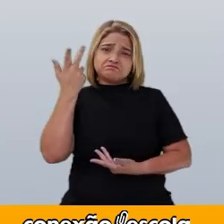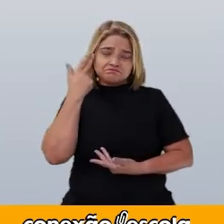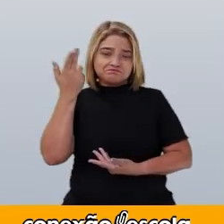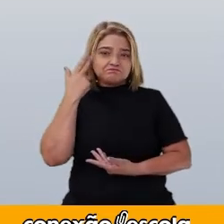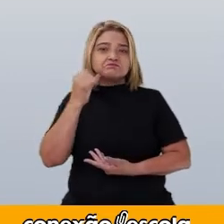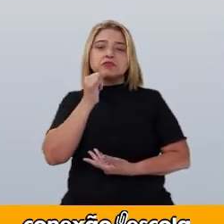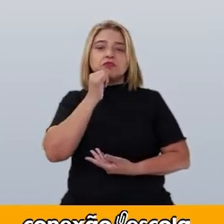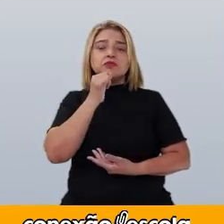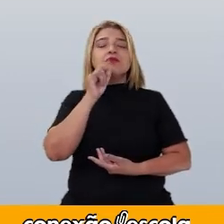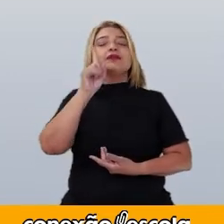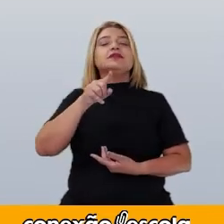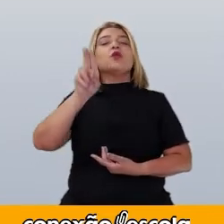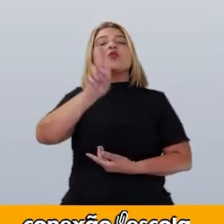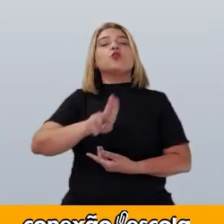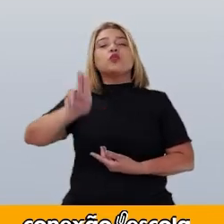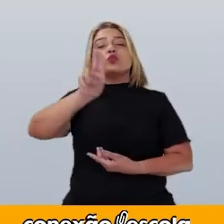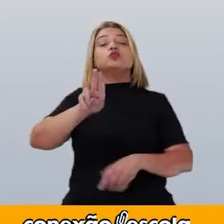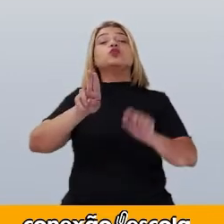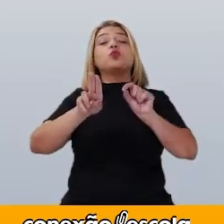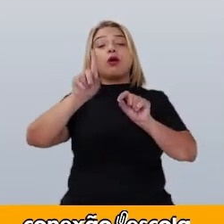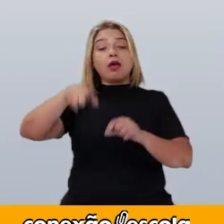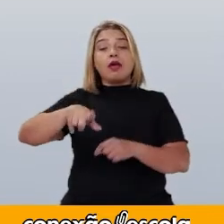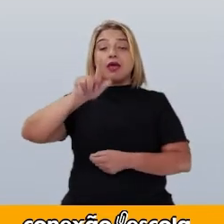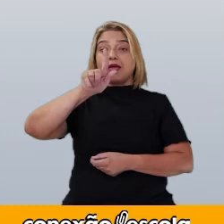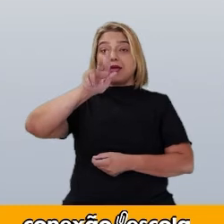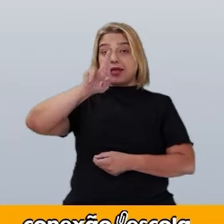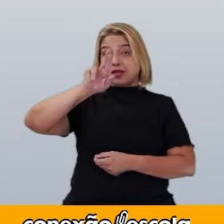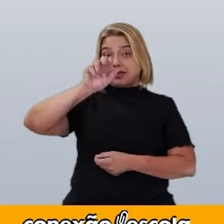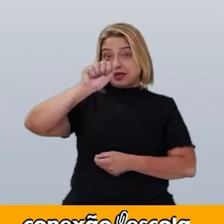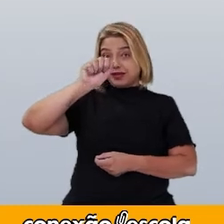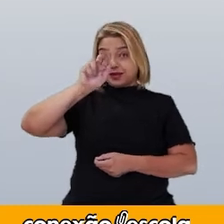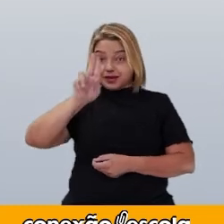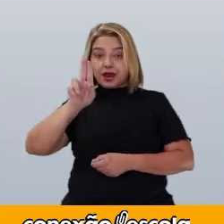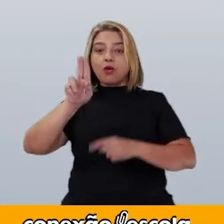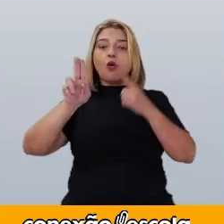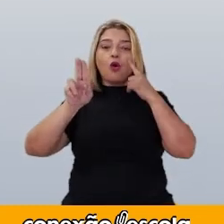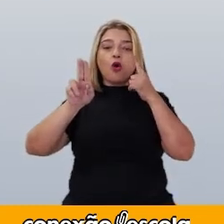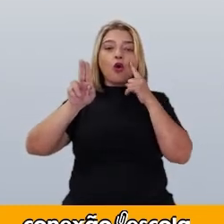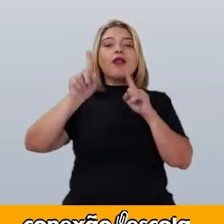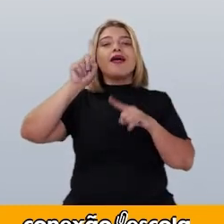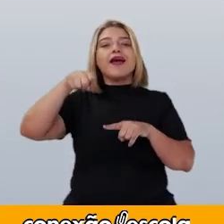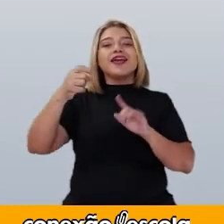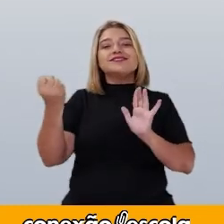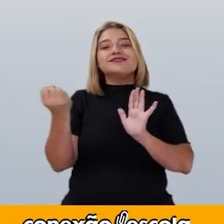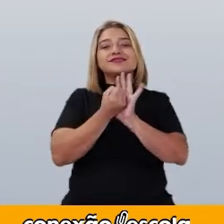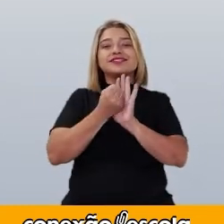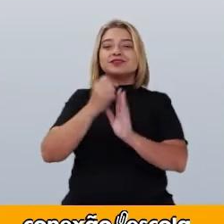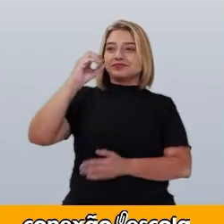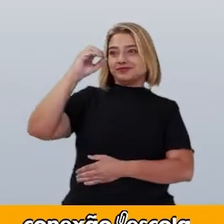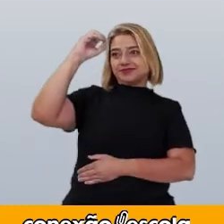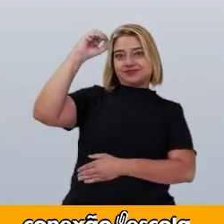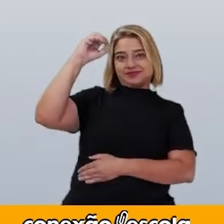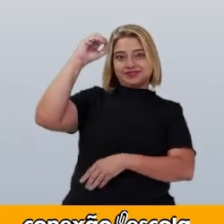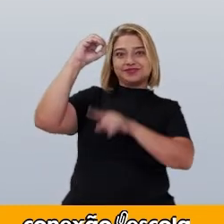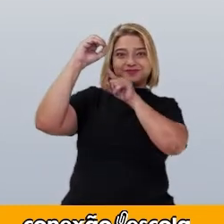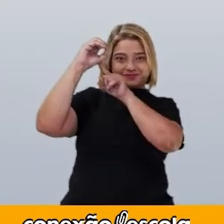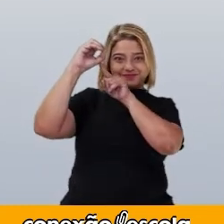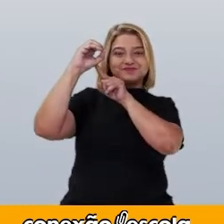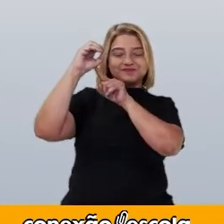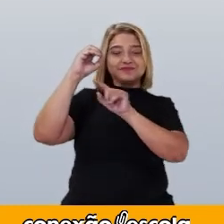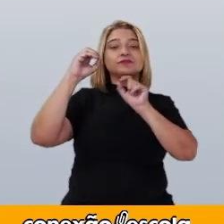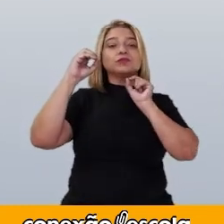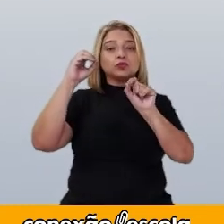de medida utilizada é o grau, representado por este símbolo. E o instrumento de